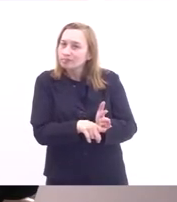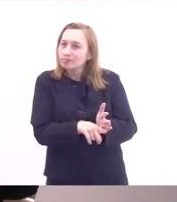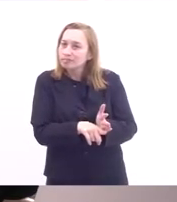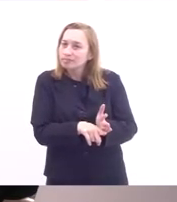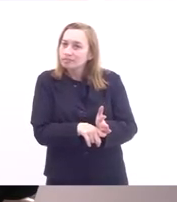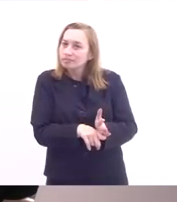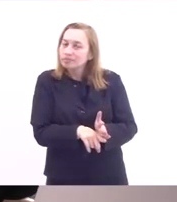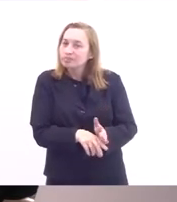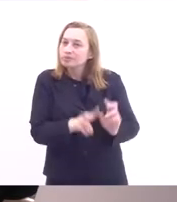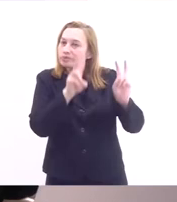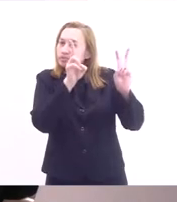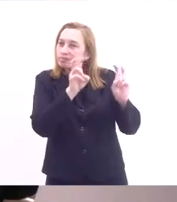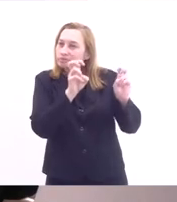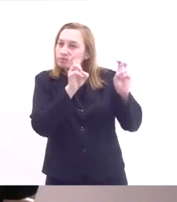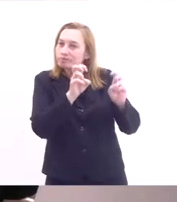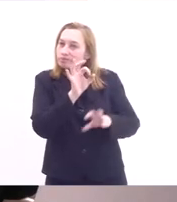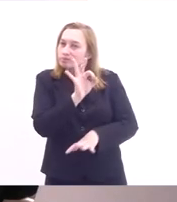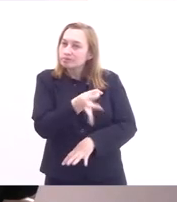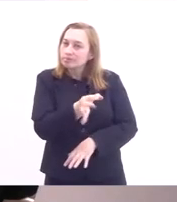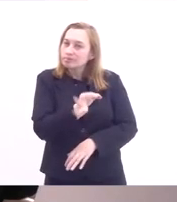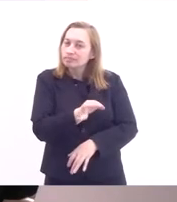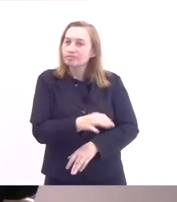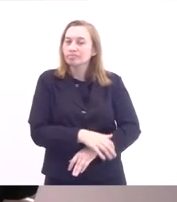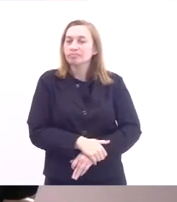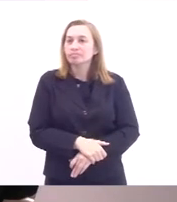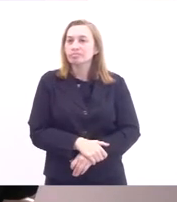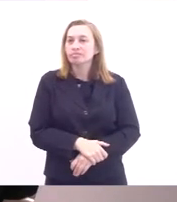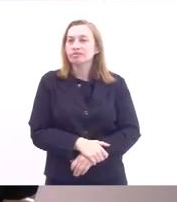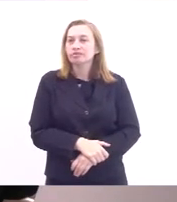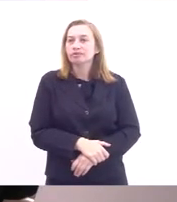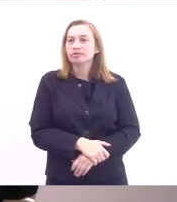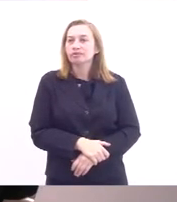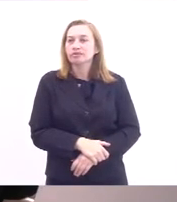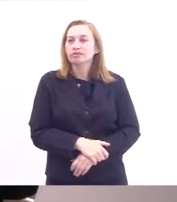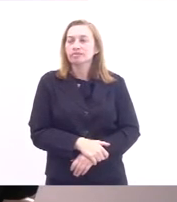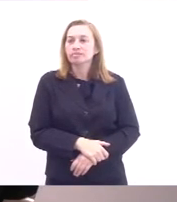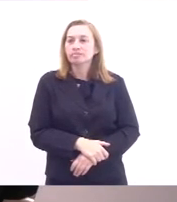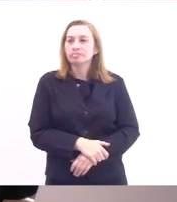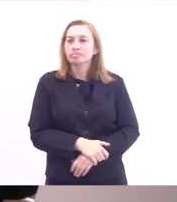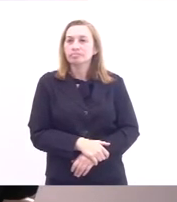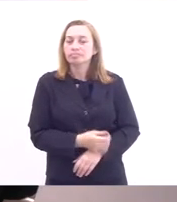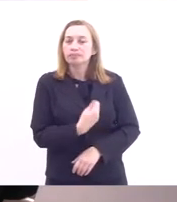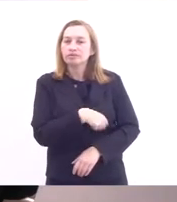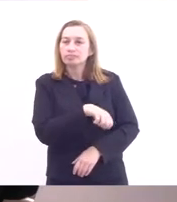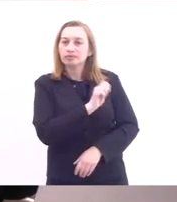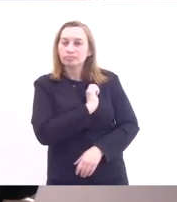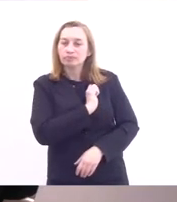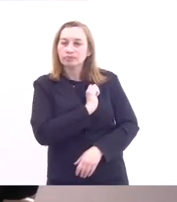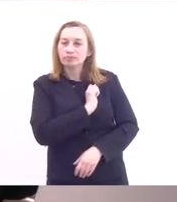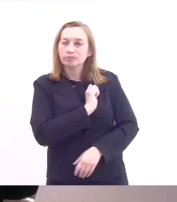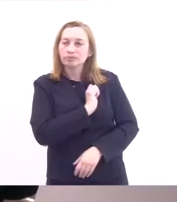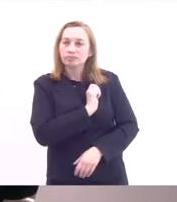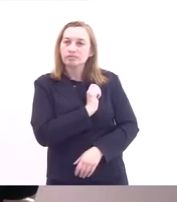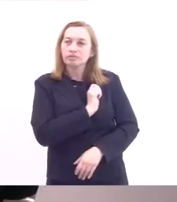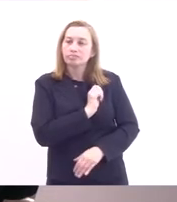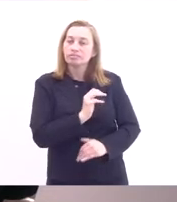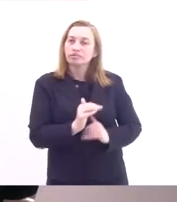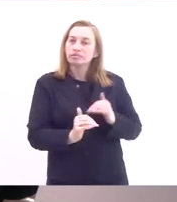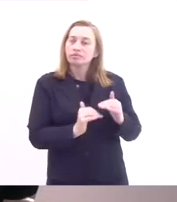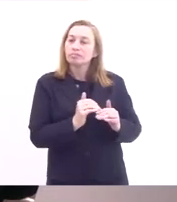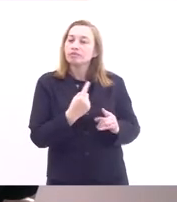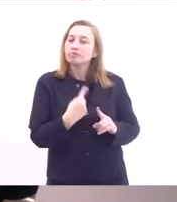sobre a questão específica dos benefícios fiscais. Porque,